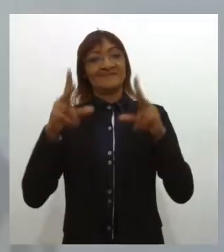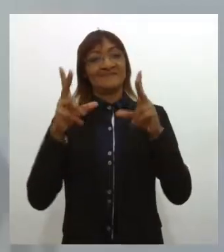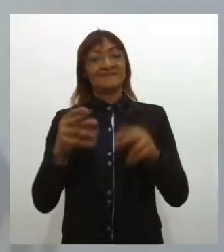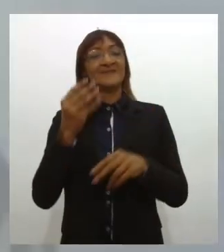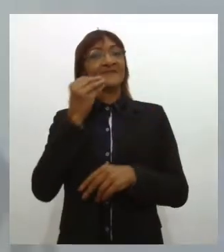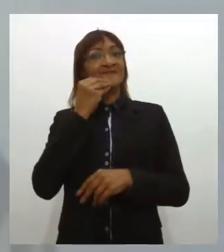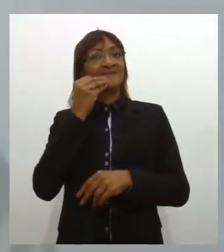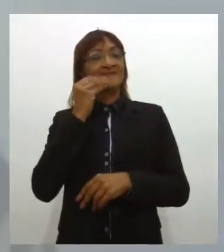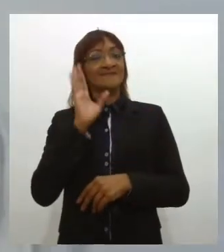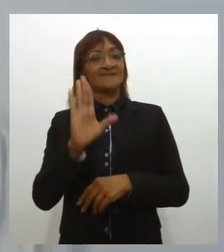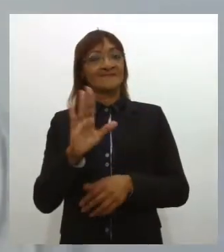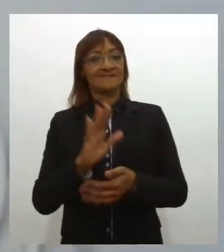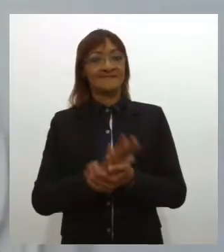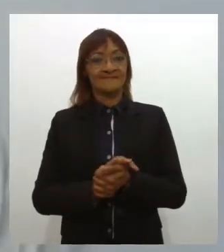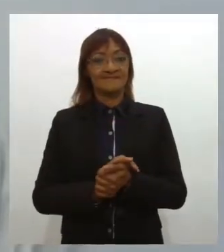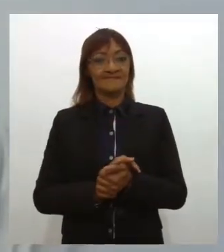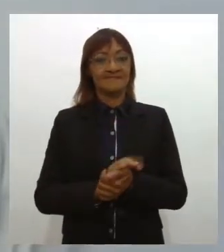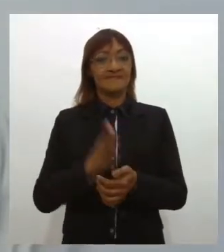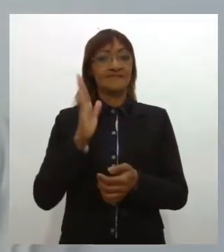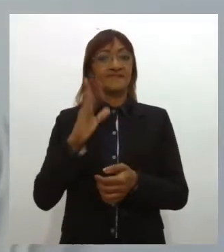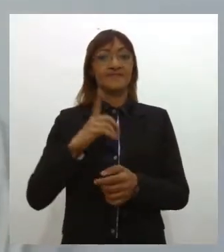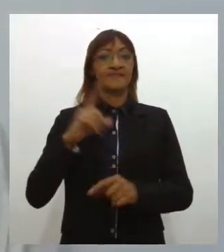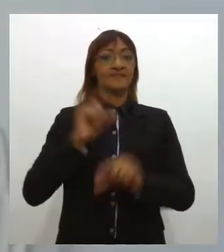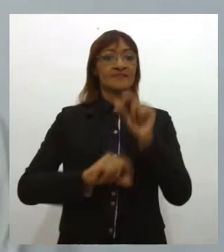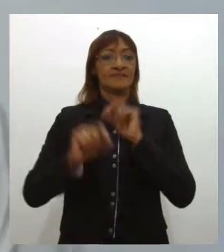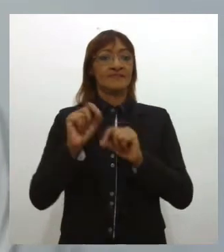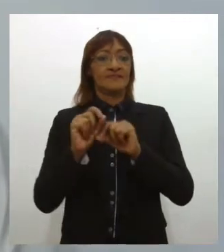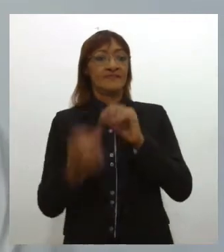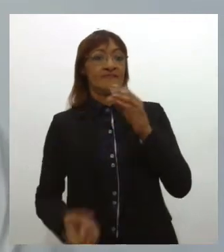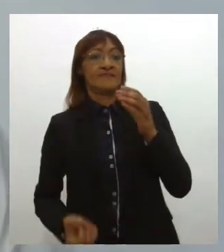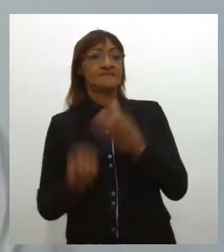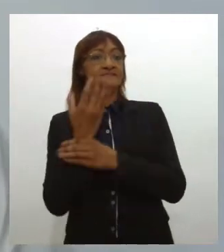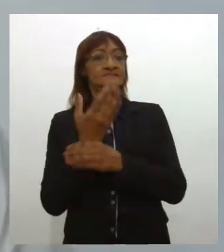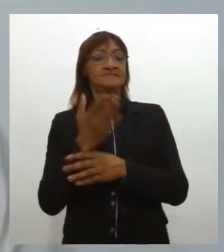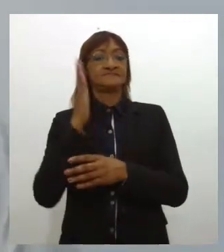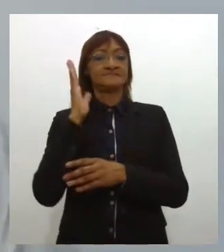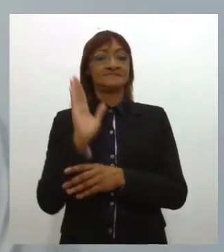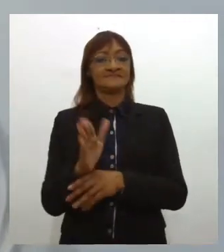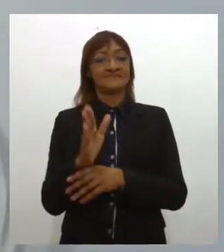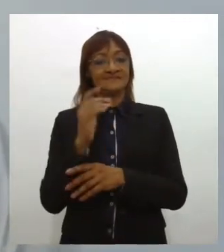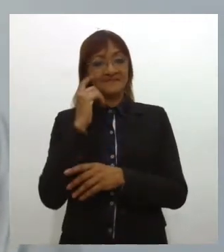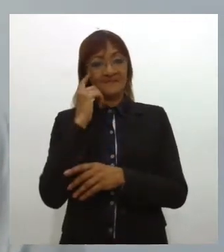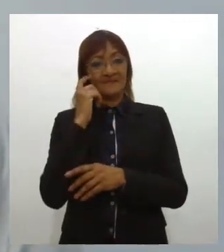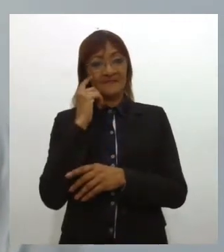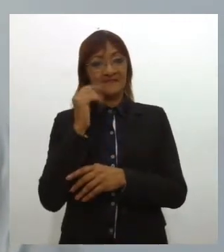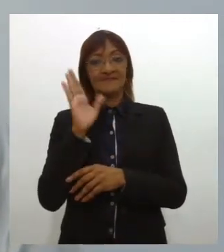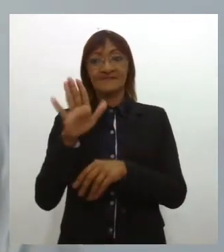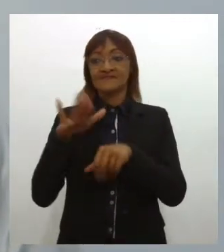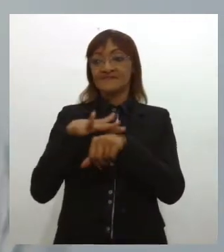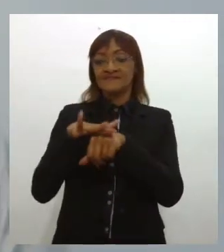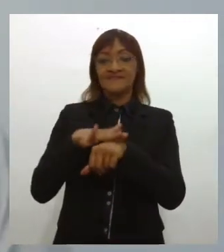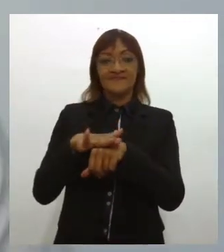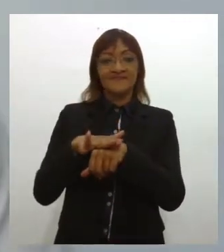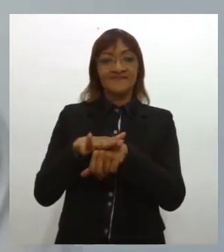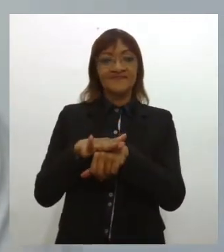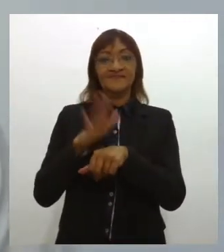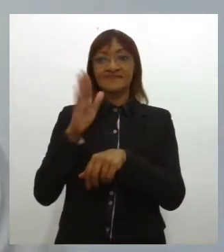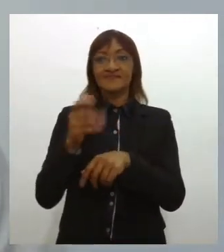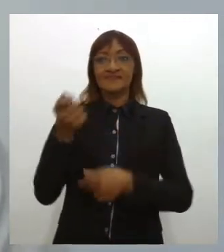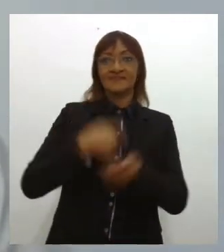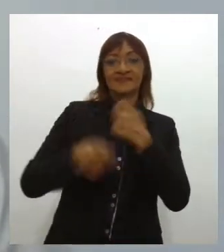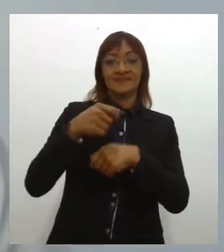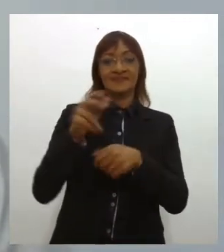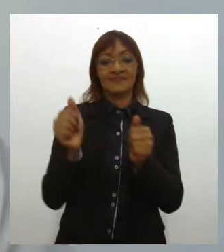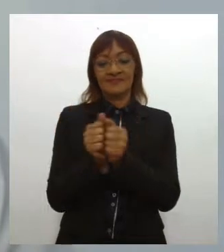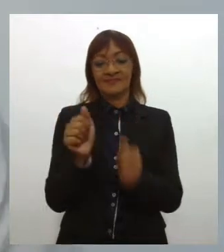oportunidade ter participado desse processo que foi gerado, foi criado, nasceu em uma conversa entre empreendedores com o